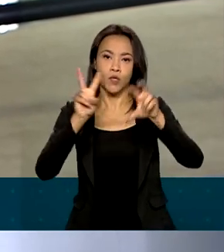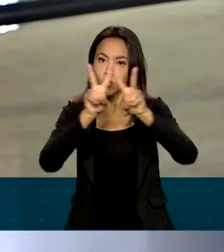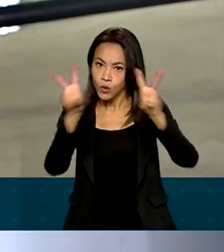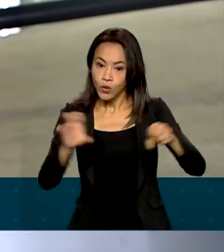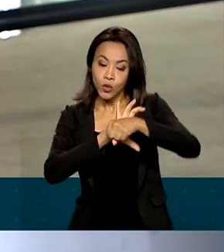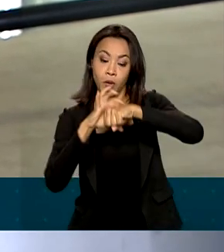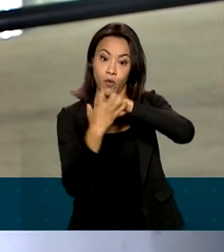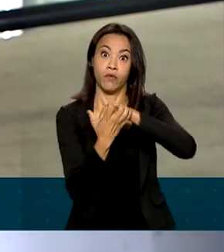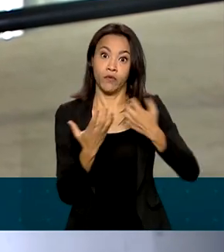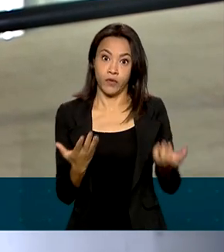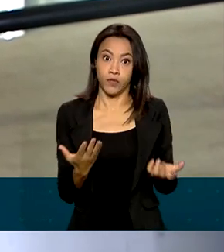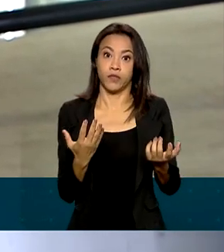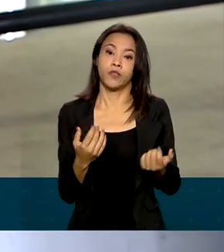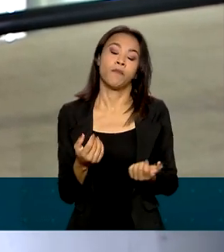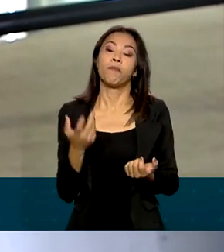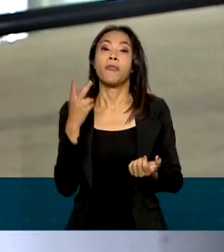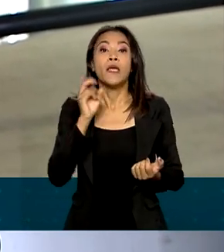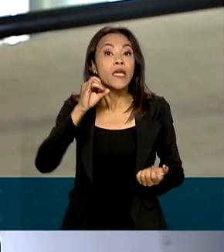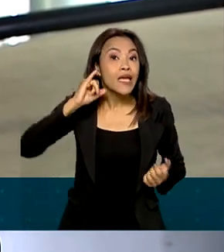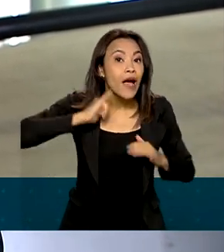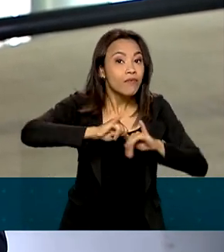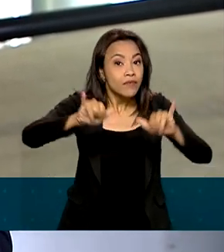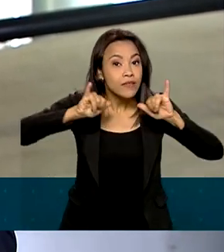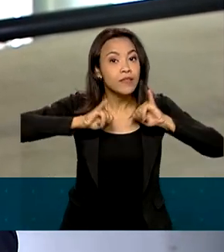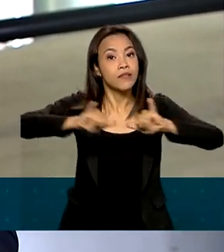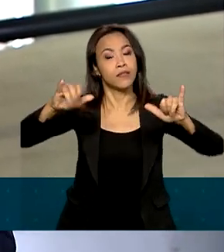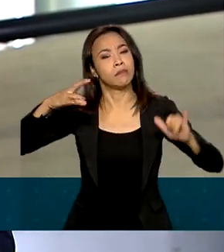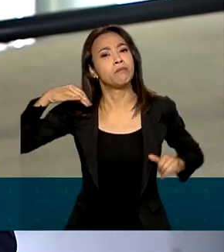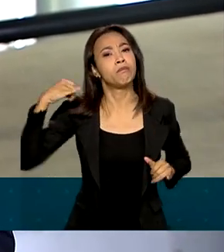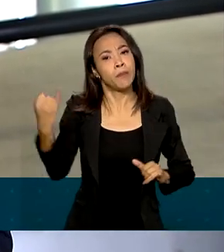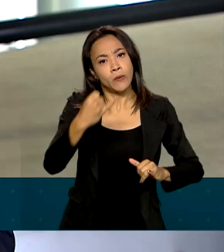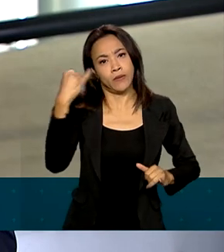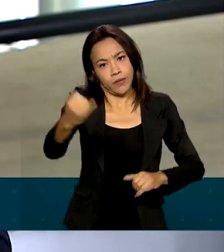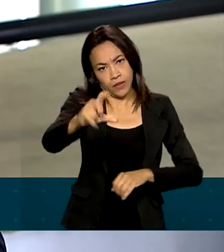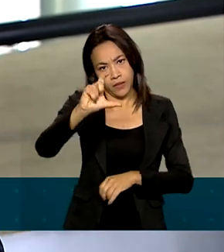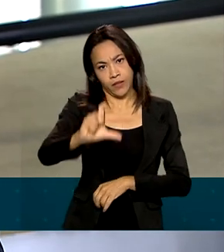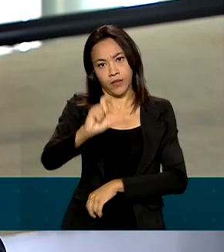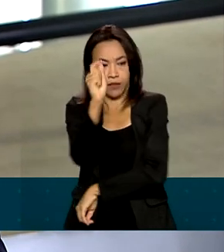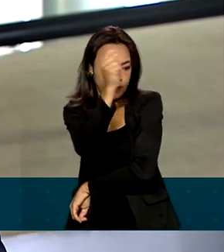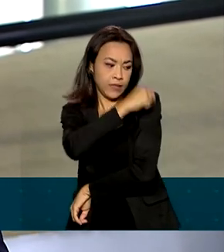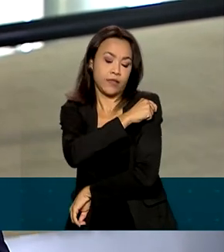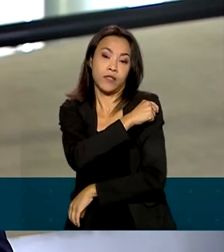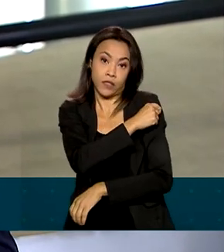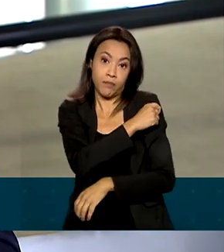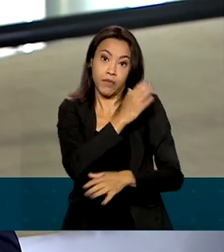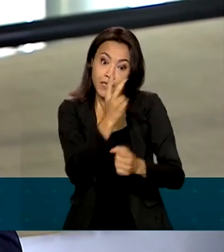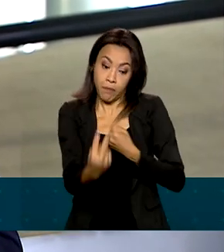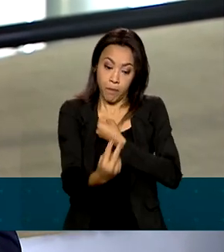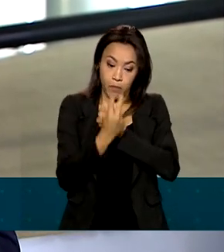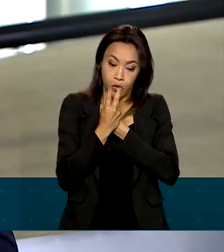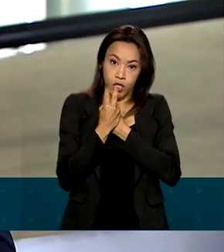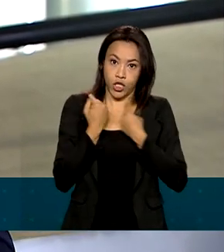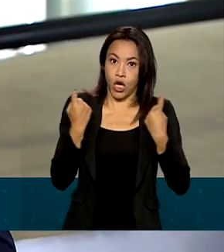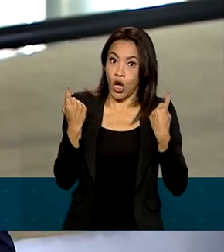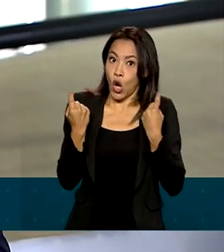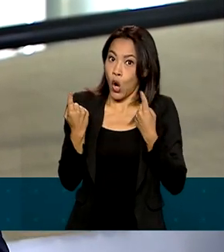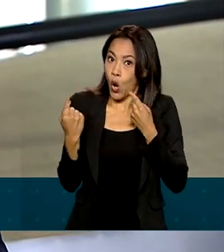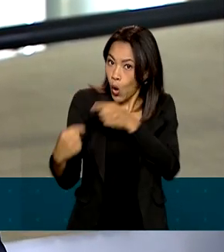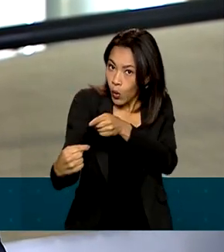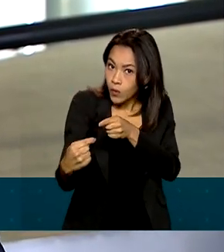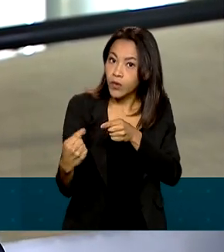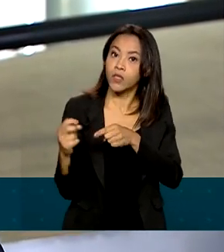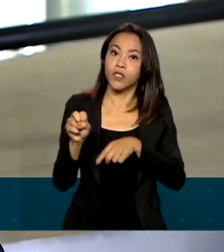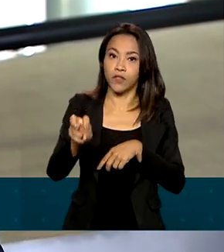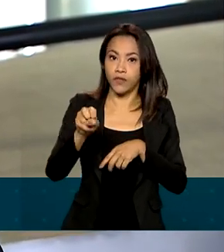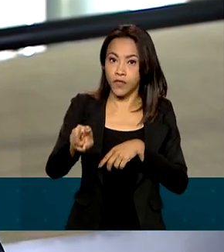reforça A importância é da vacinação completa para proteção máxima contra o vírus e como evitar aí é o